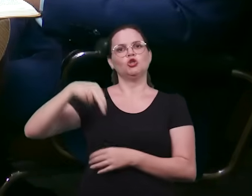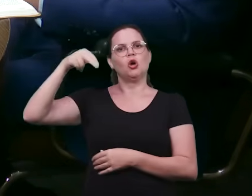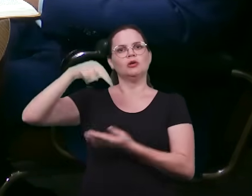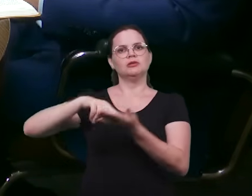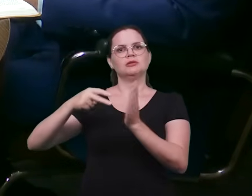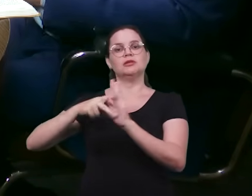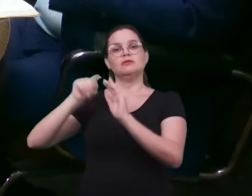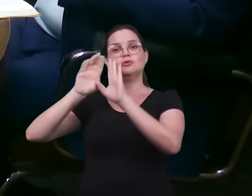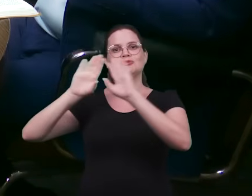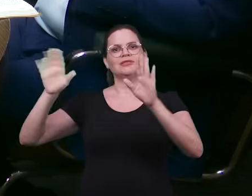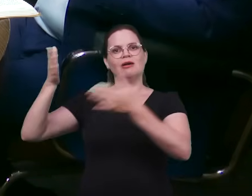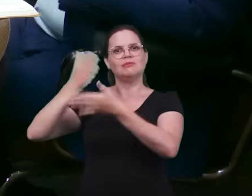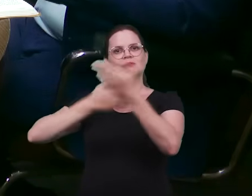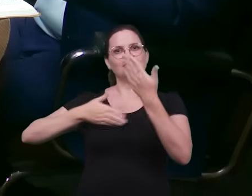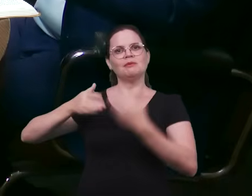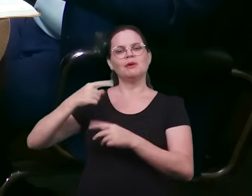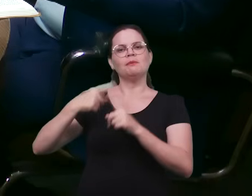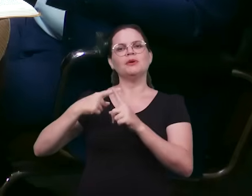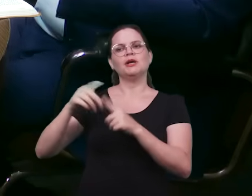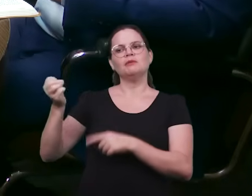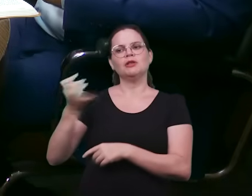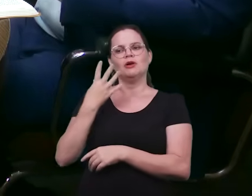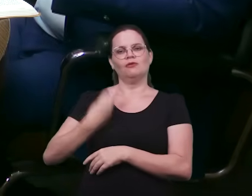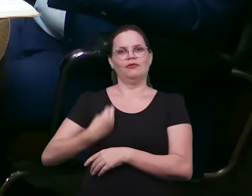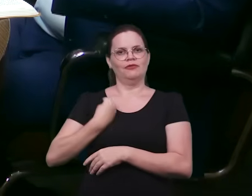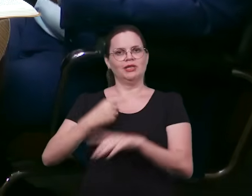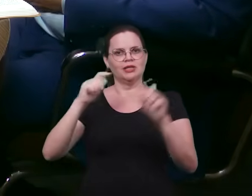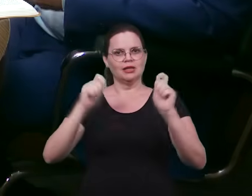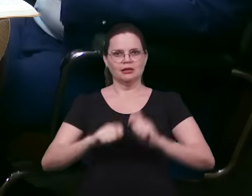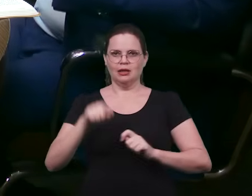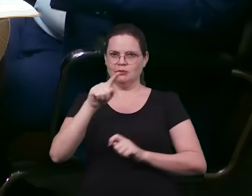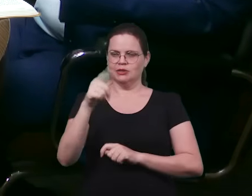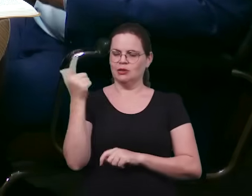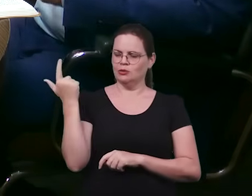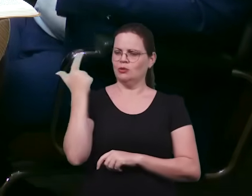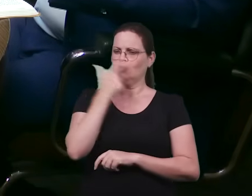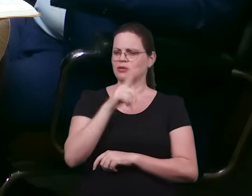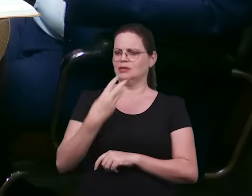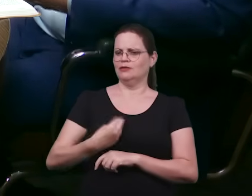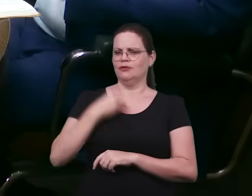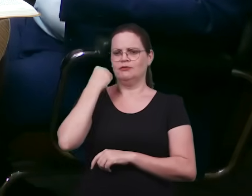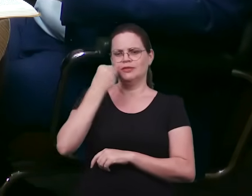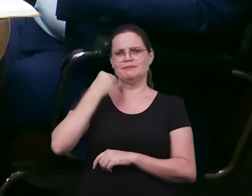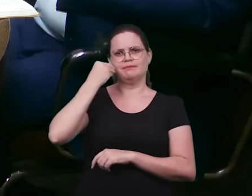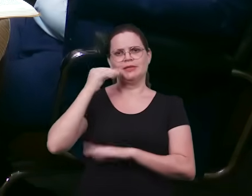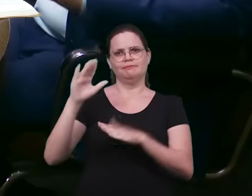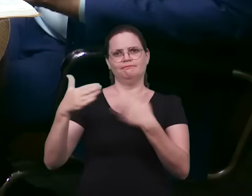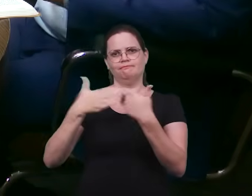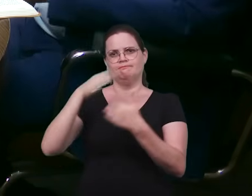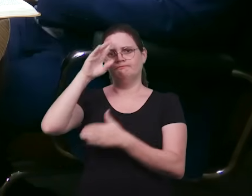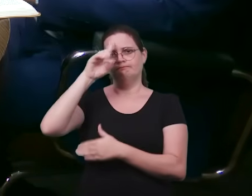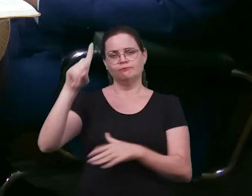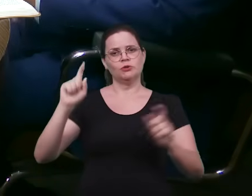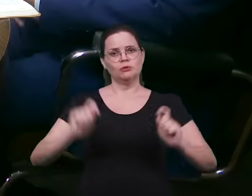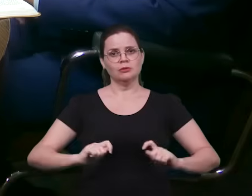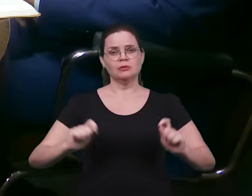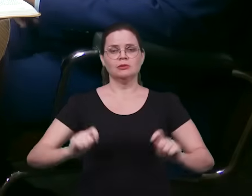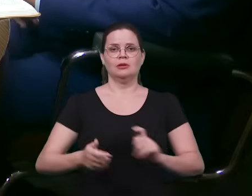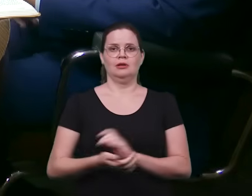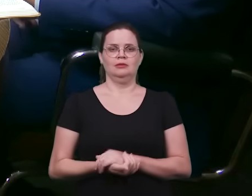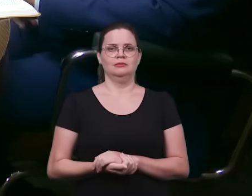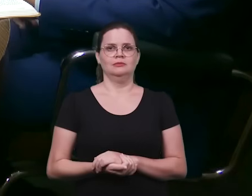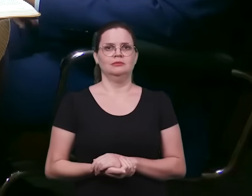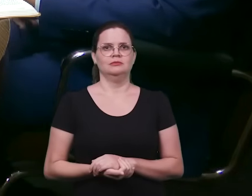norte é uma nova caminhada para que você consiga viver essas experiências que o